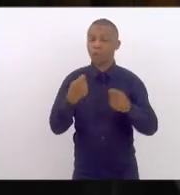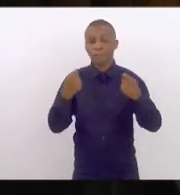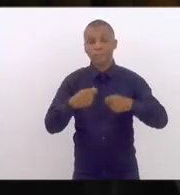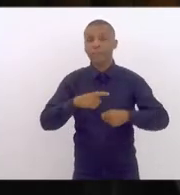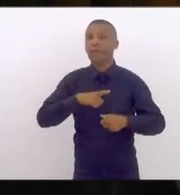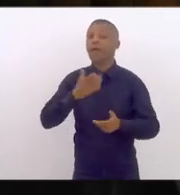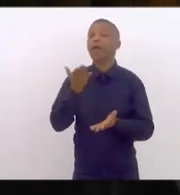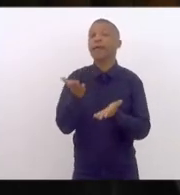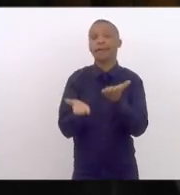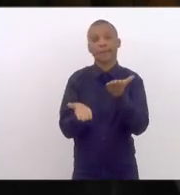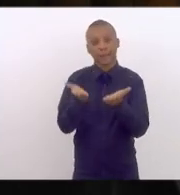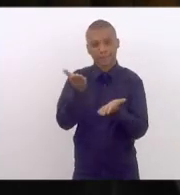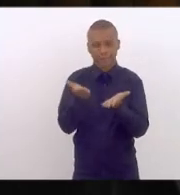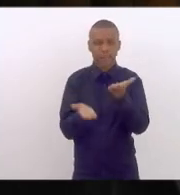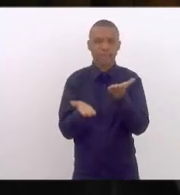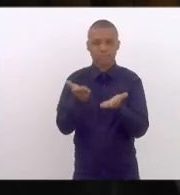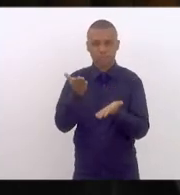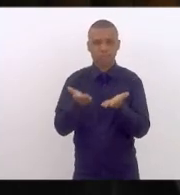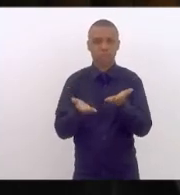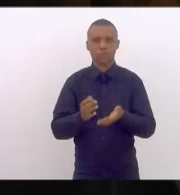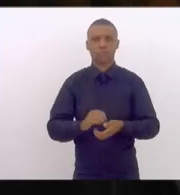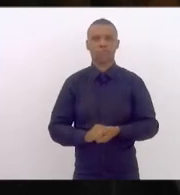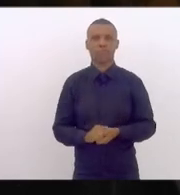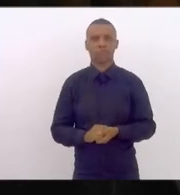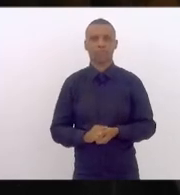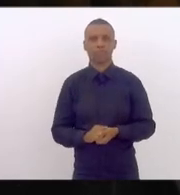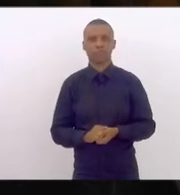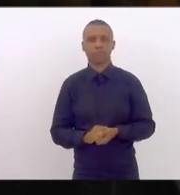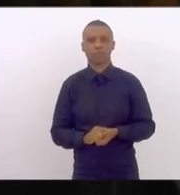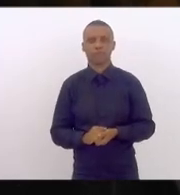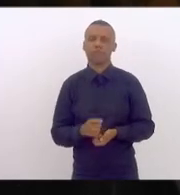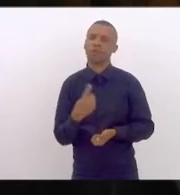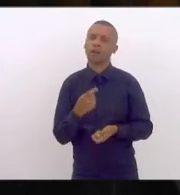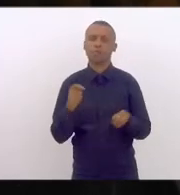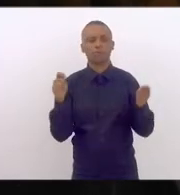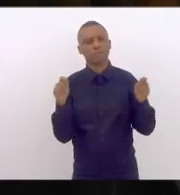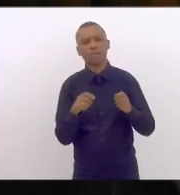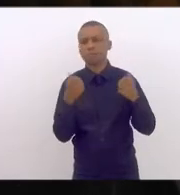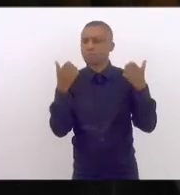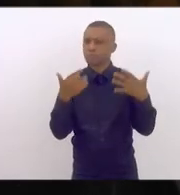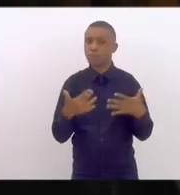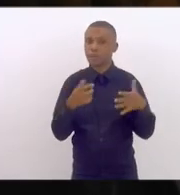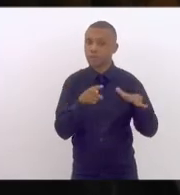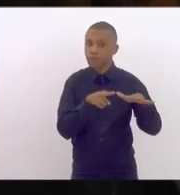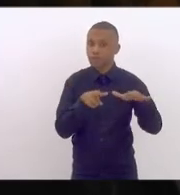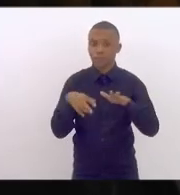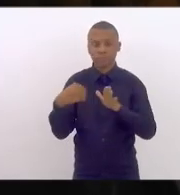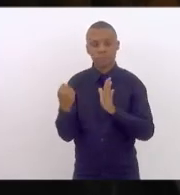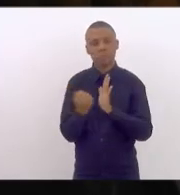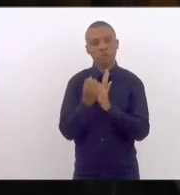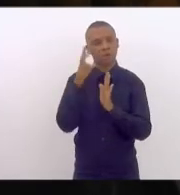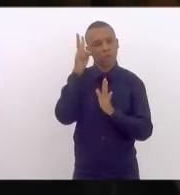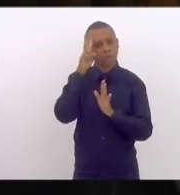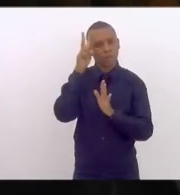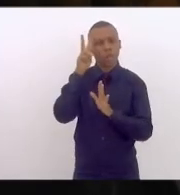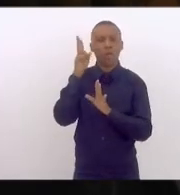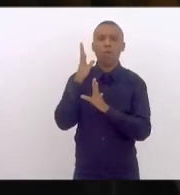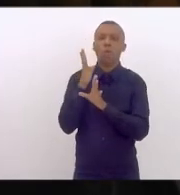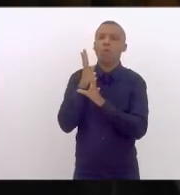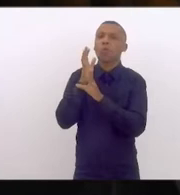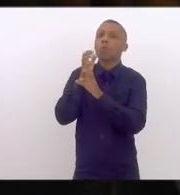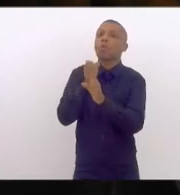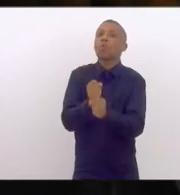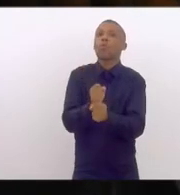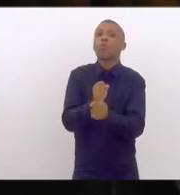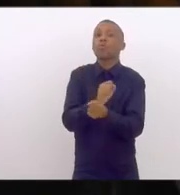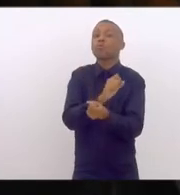equilíbrio e podemos dizer até que nós estamos numa semana histórica e Os